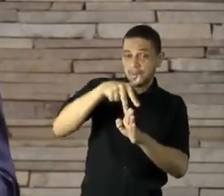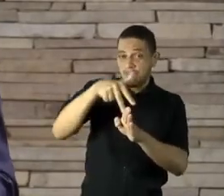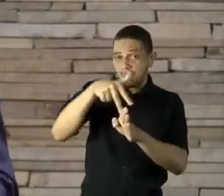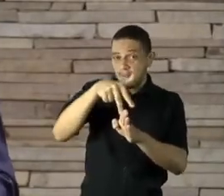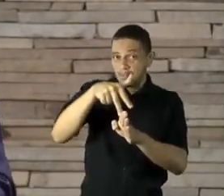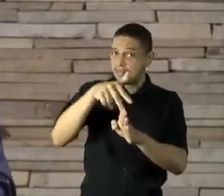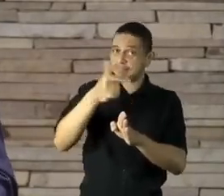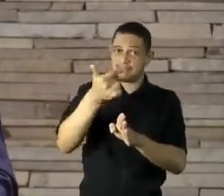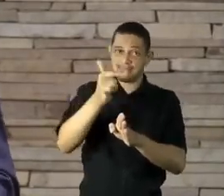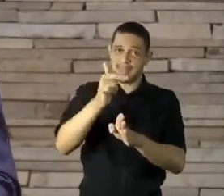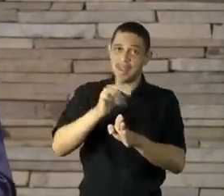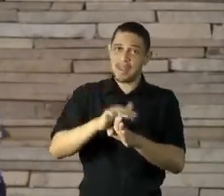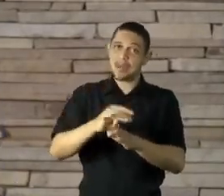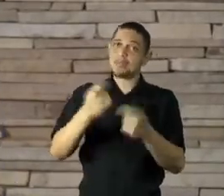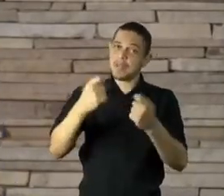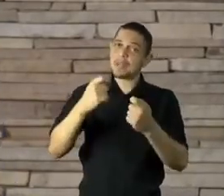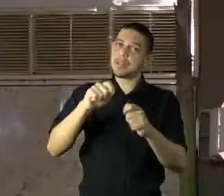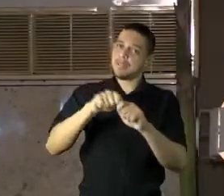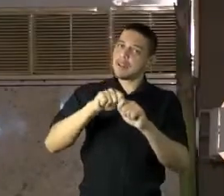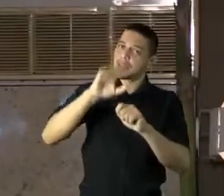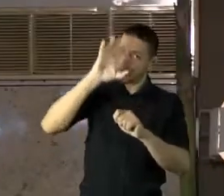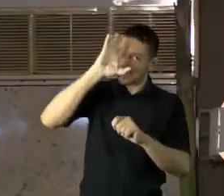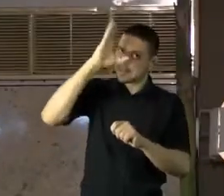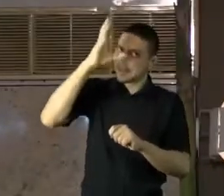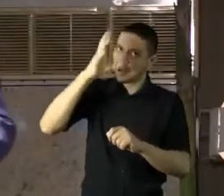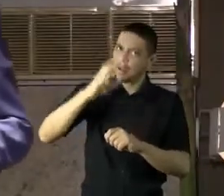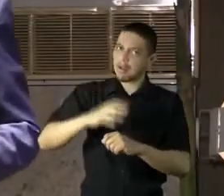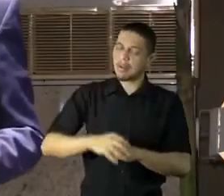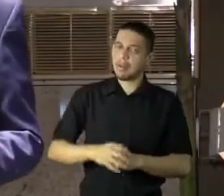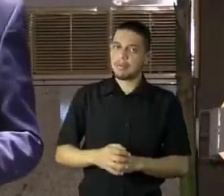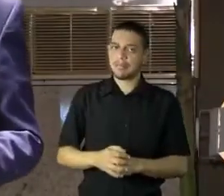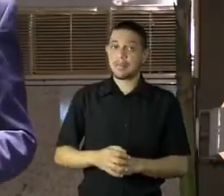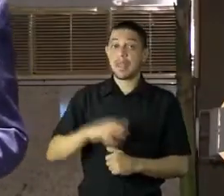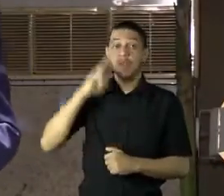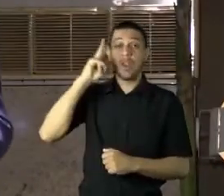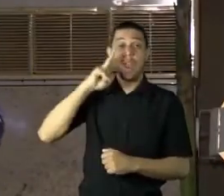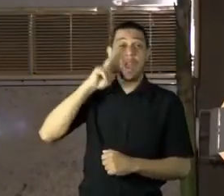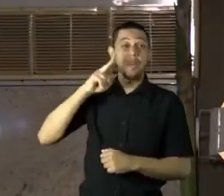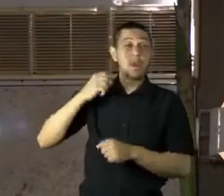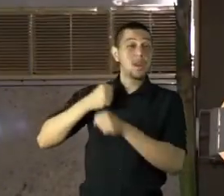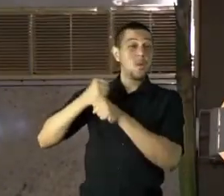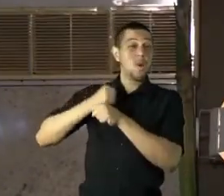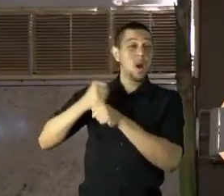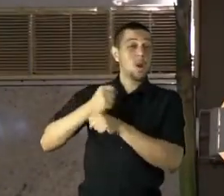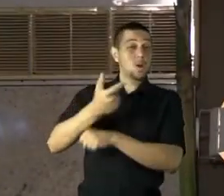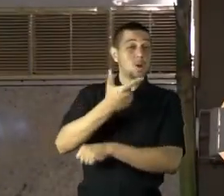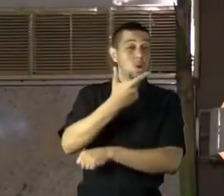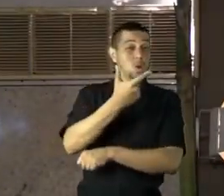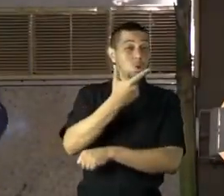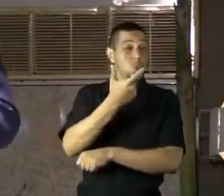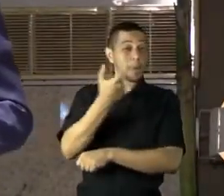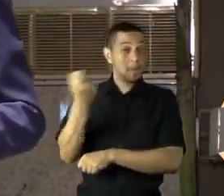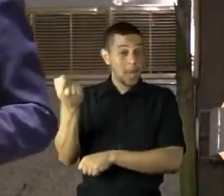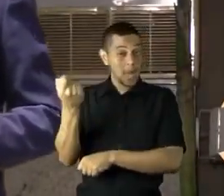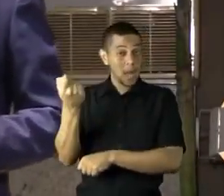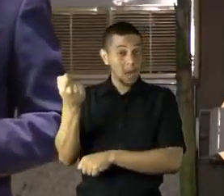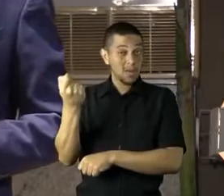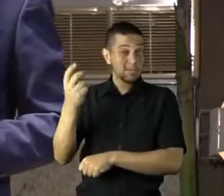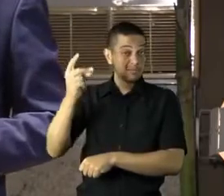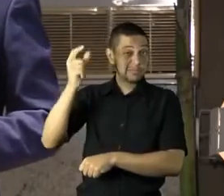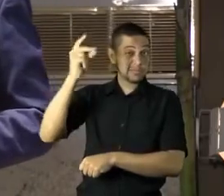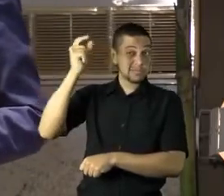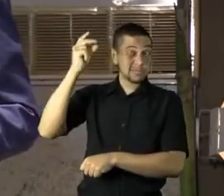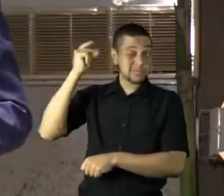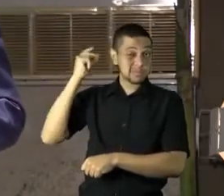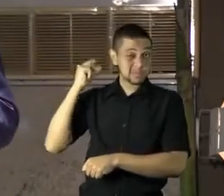antes que seja tarde demais no verão do ano 2000 eu me lembro muito bem da cena e eu estava